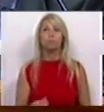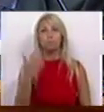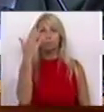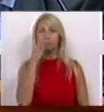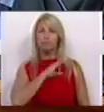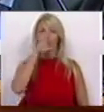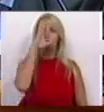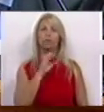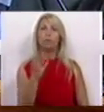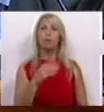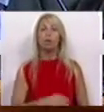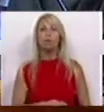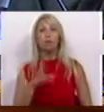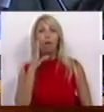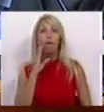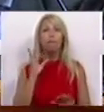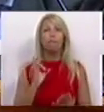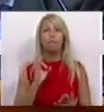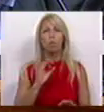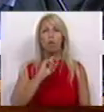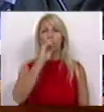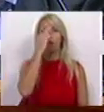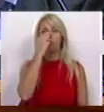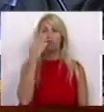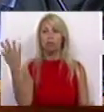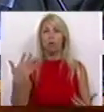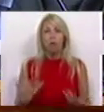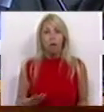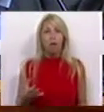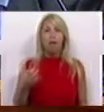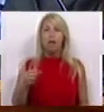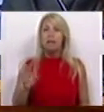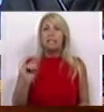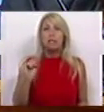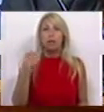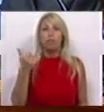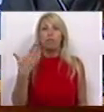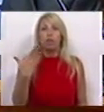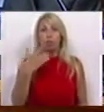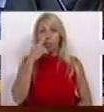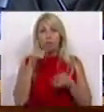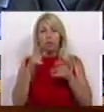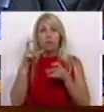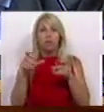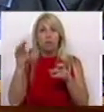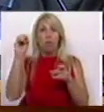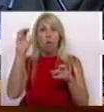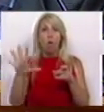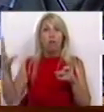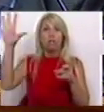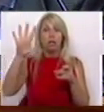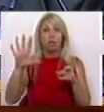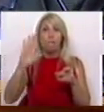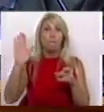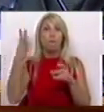Senhor Ministro, é uma vergonha histórica, em pleno século XXI, a civilização ocidental,